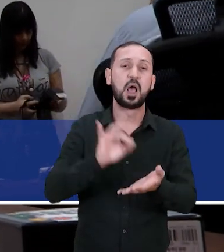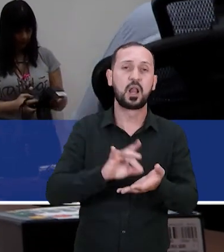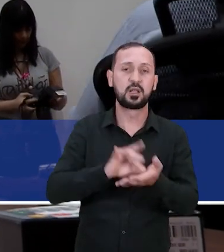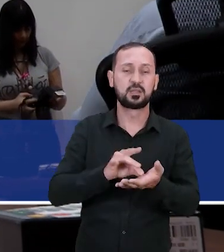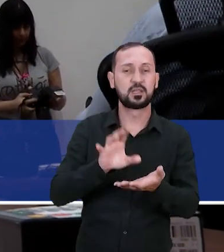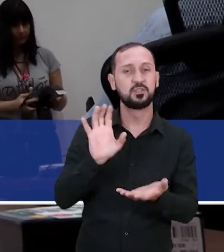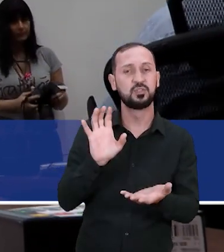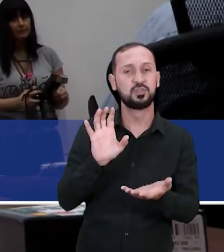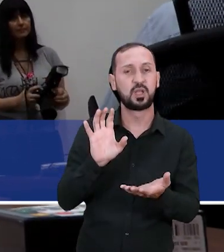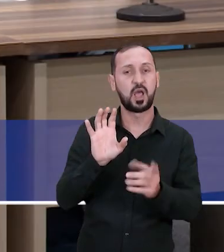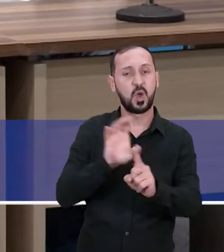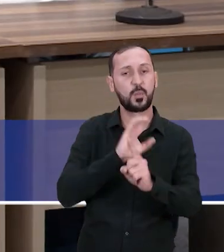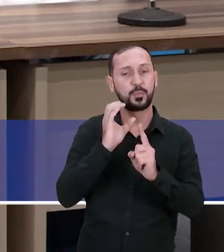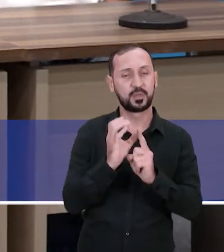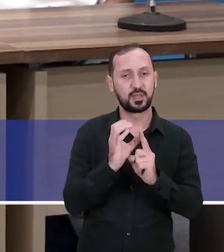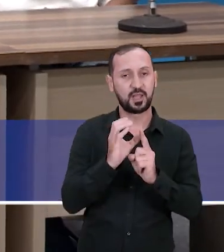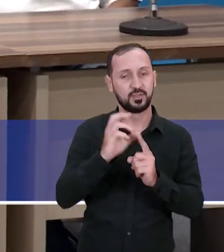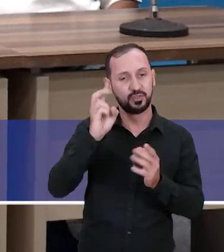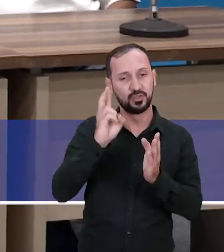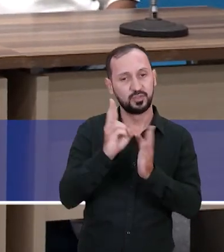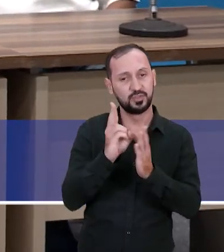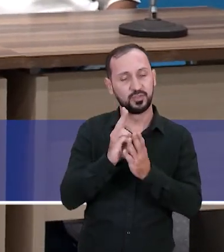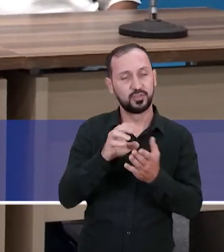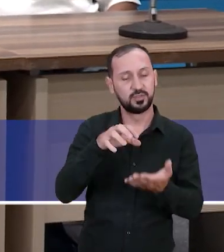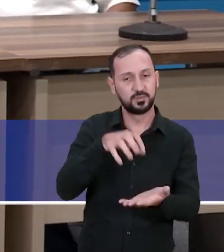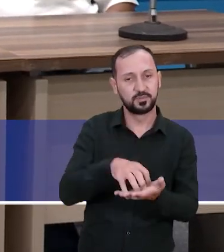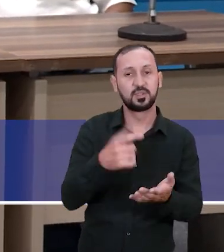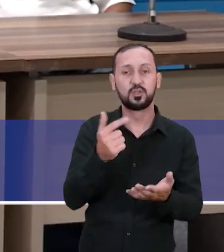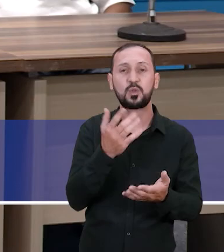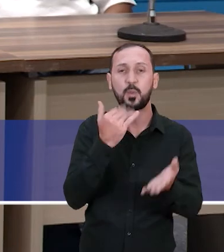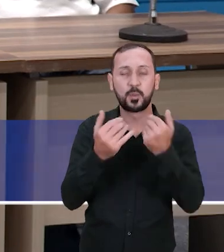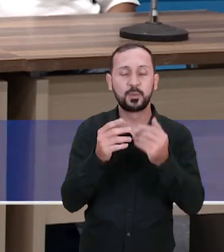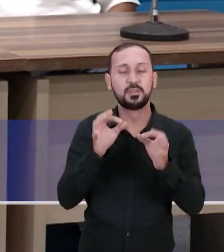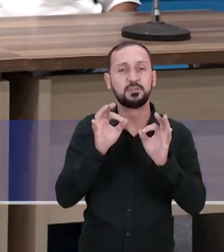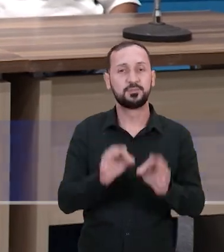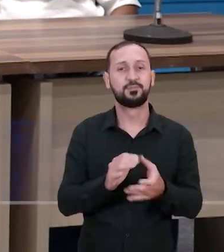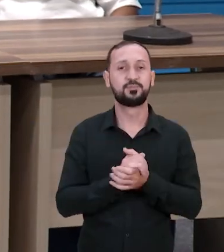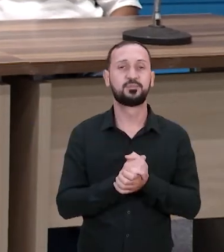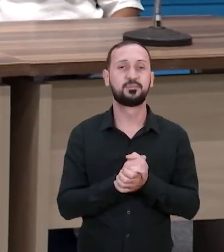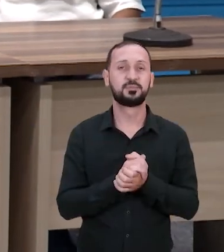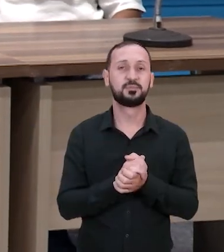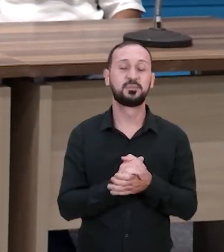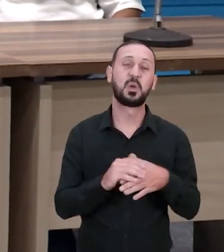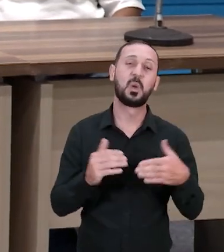da comunidade indígena, que ainda não possui uma alimentação